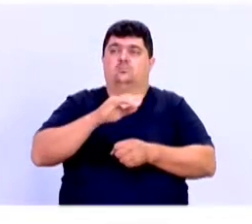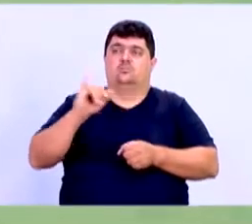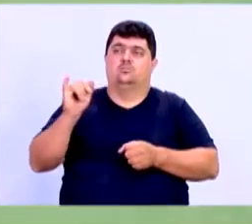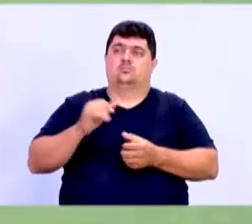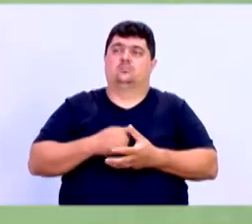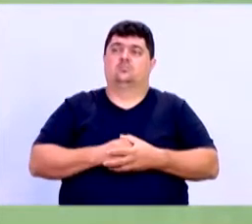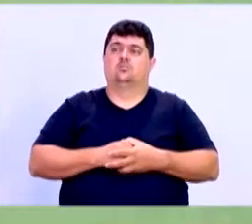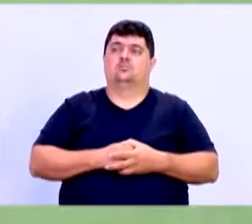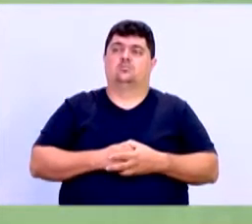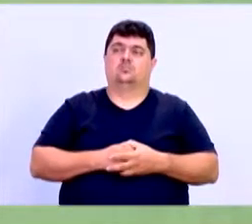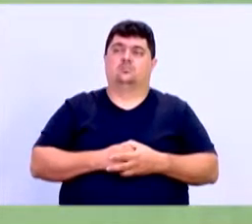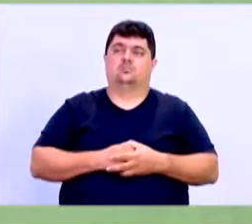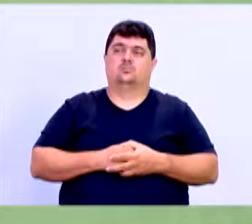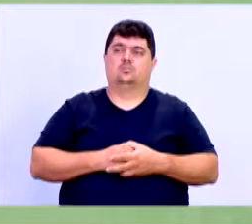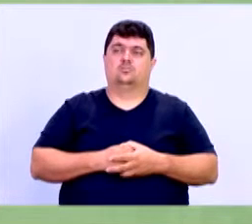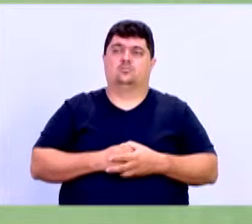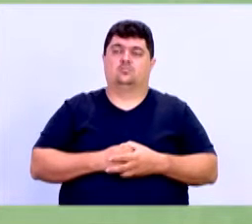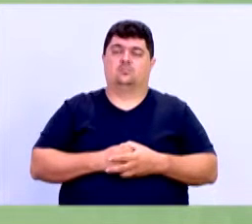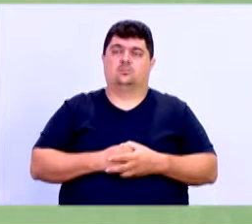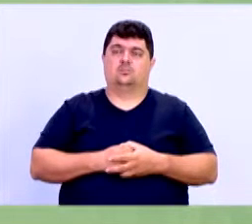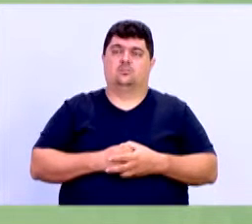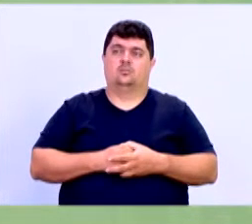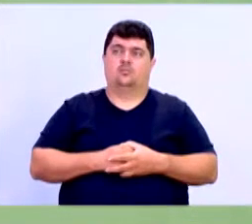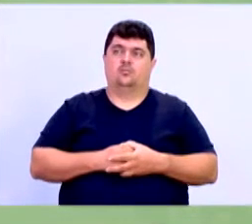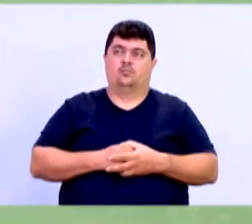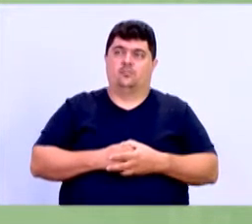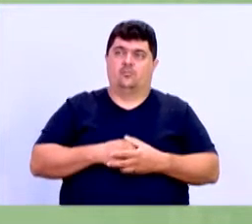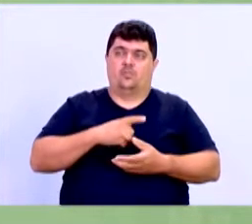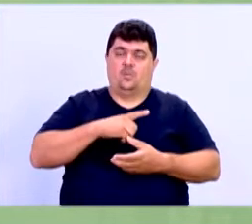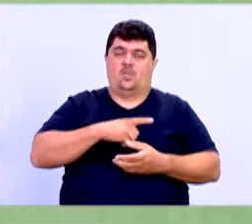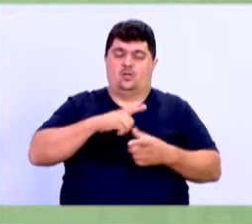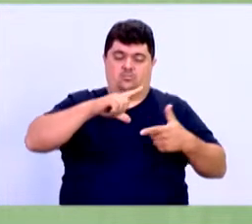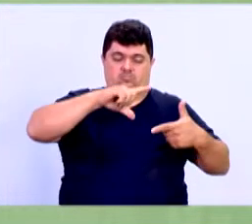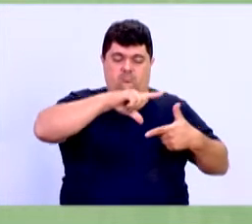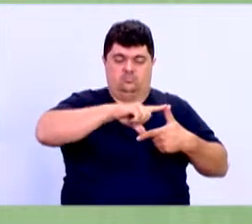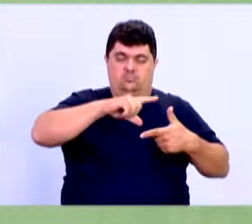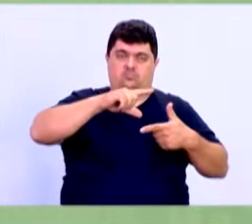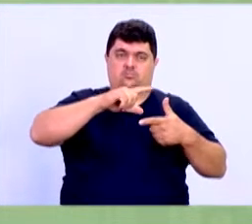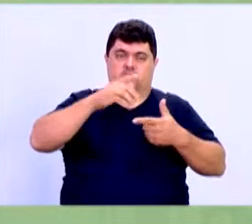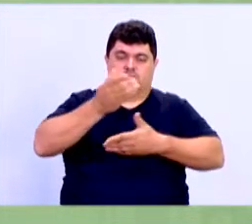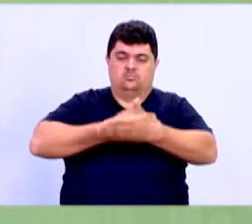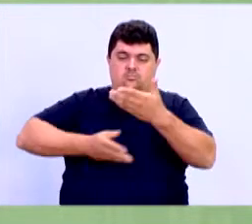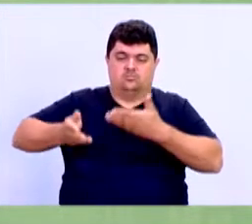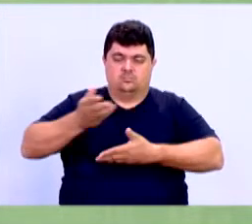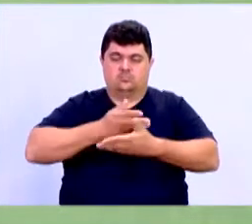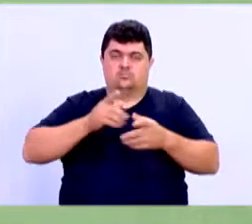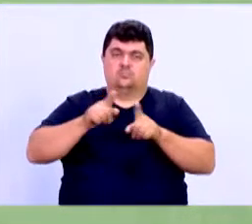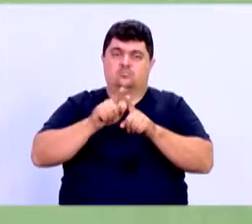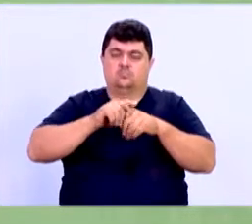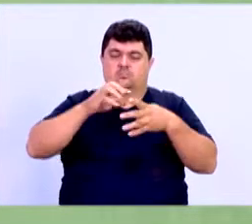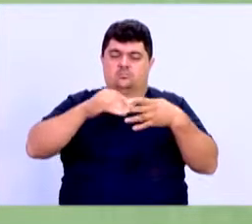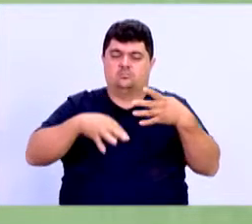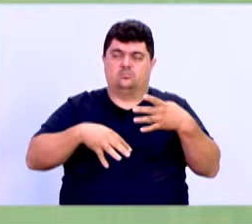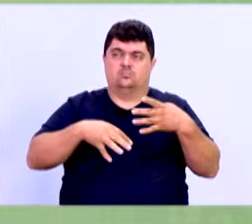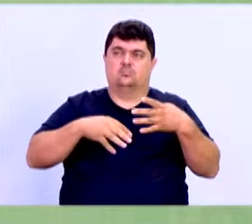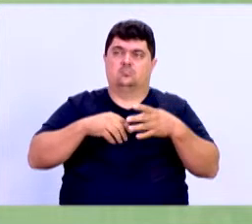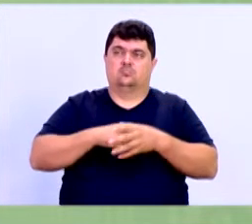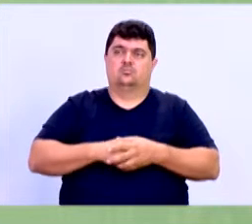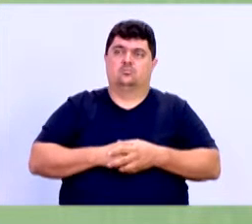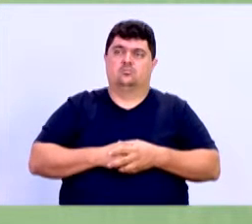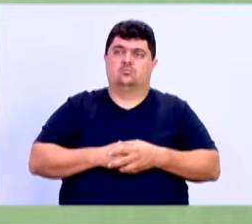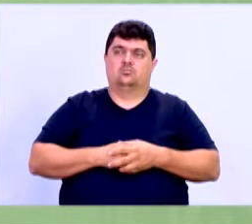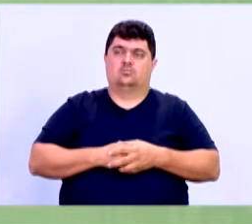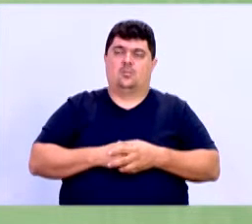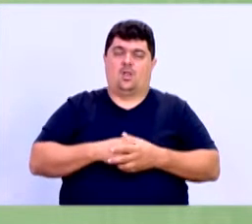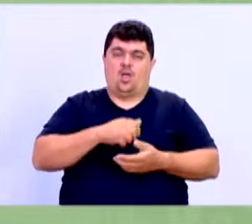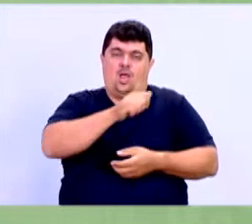de entidade e relacionamento. O que é o diagrama? O diagrama é uma representação visual de tudo isso que a gente fez, a entidade, o atributo, o